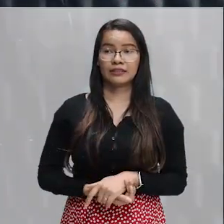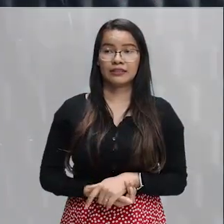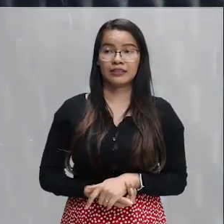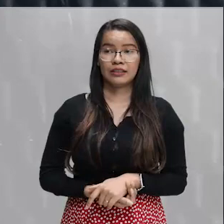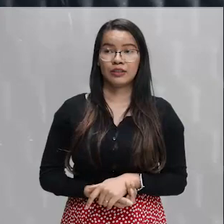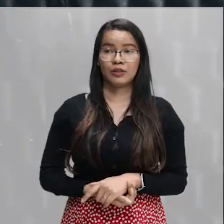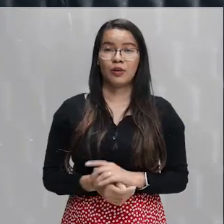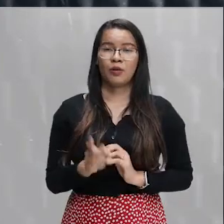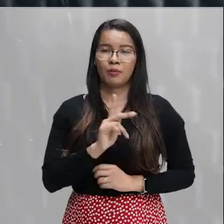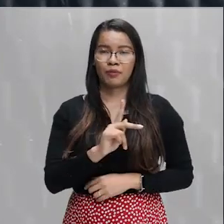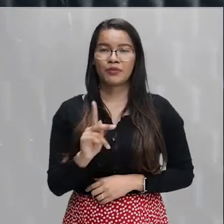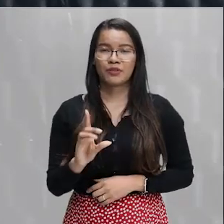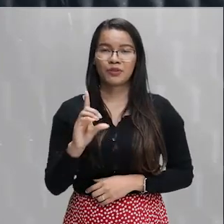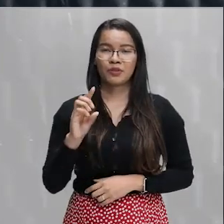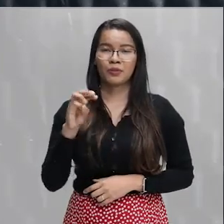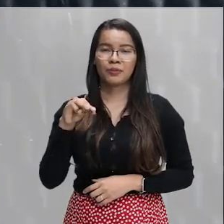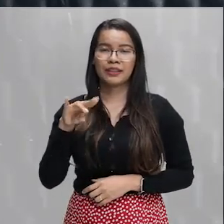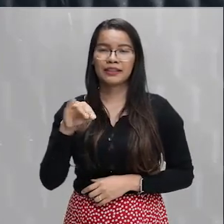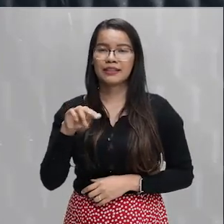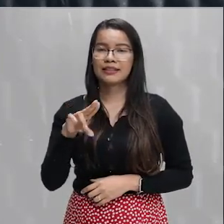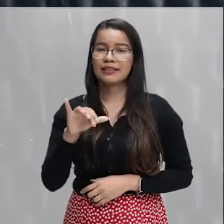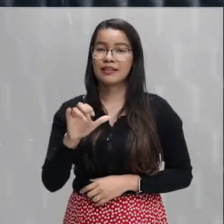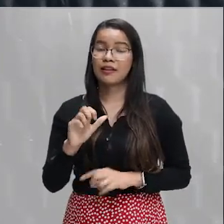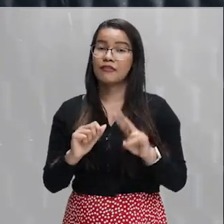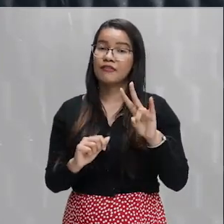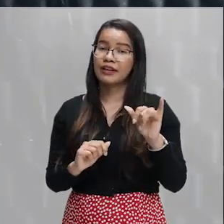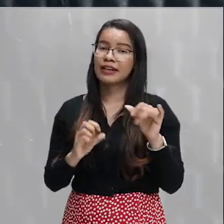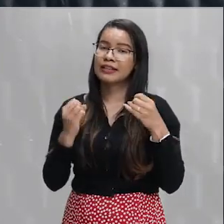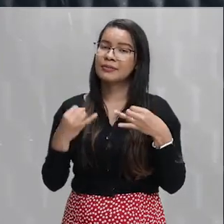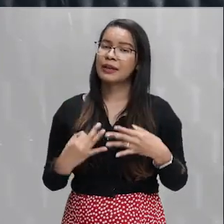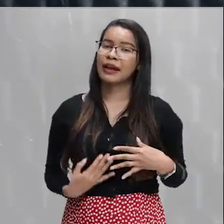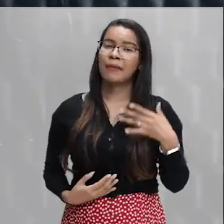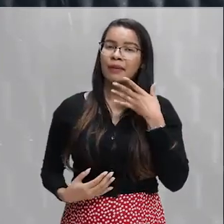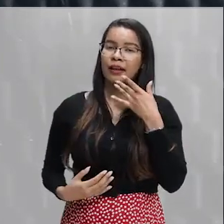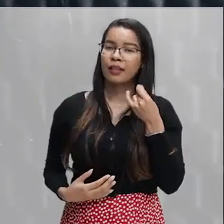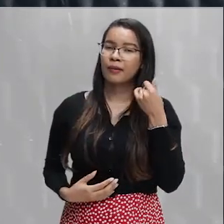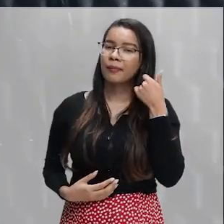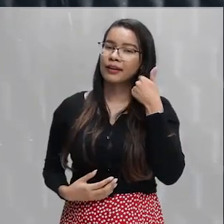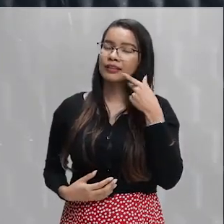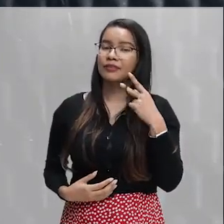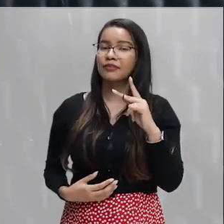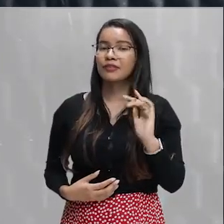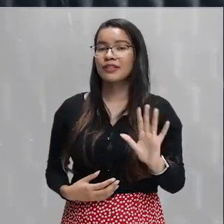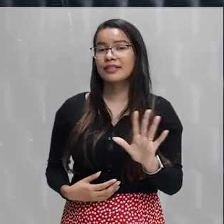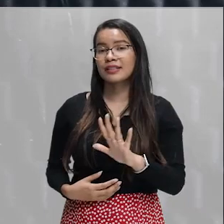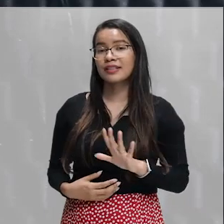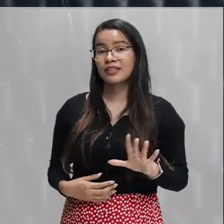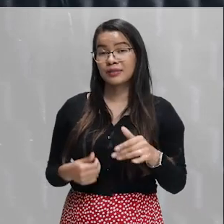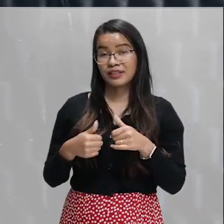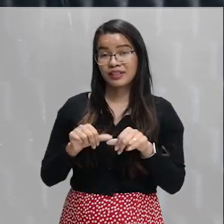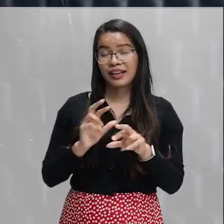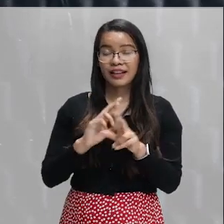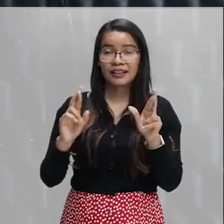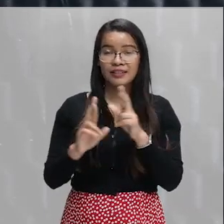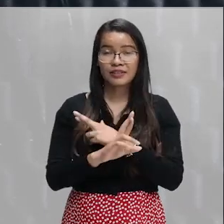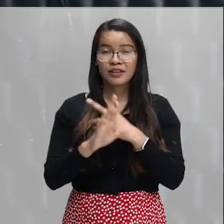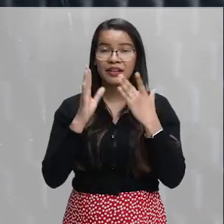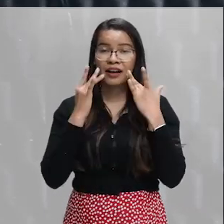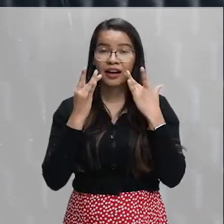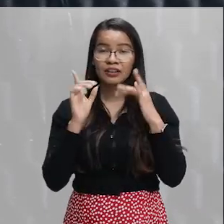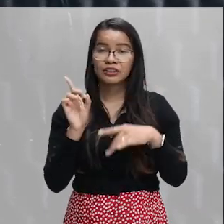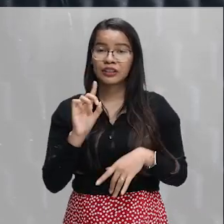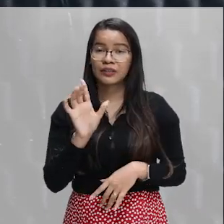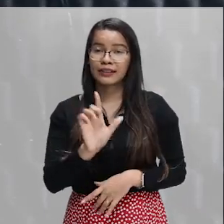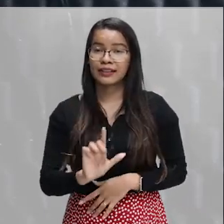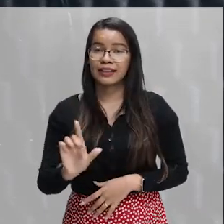professor Dominici dar uma explicadinha a fundo do que é maneirismo, tá? Tem muito a ver com a arte não